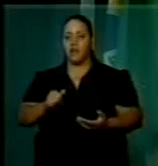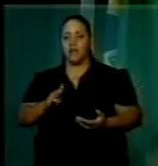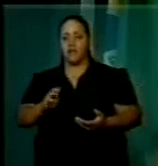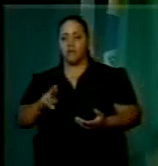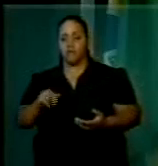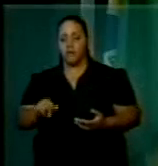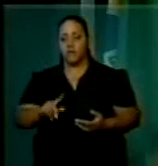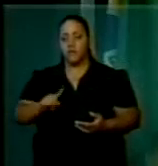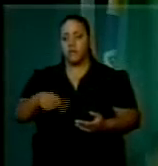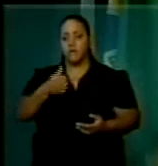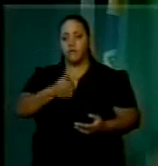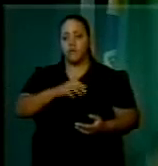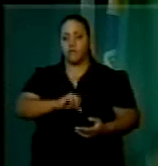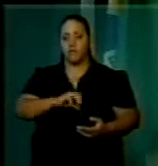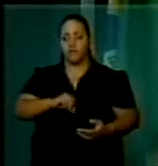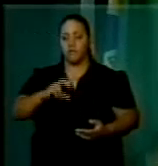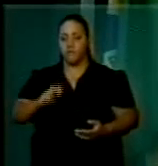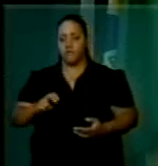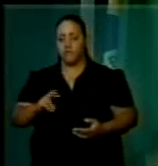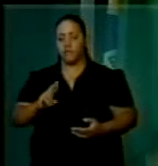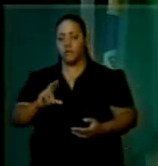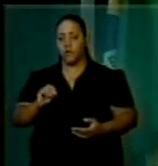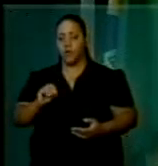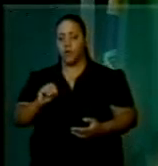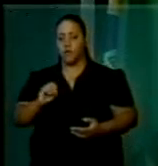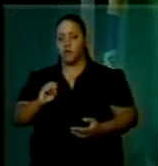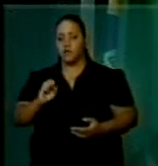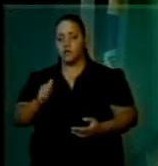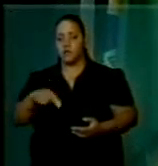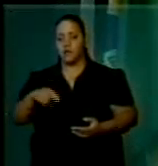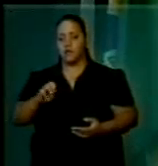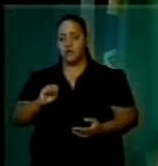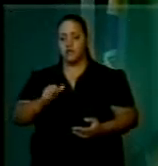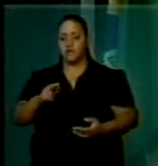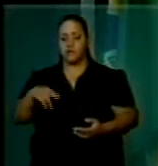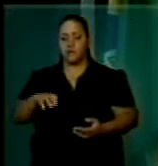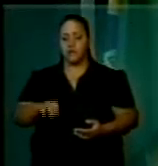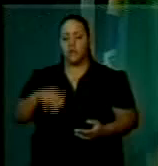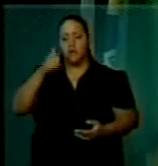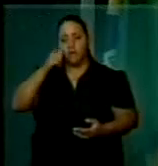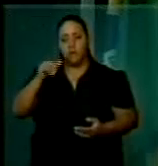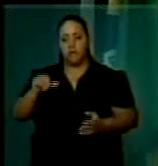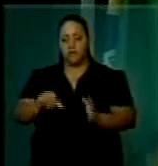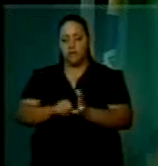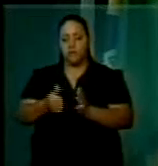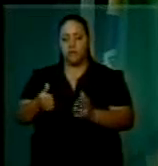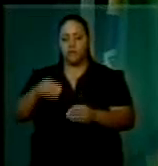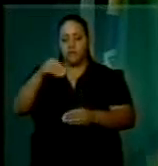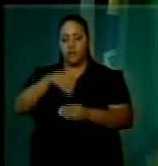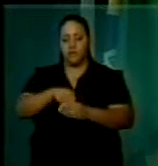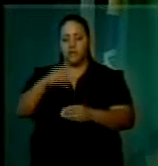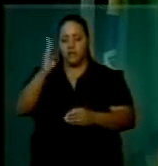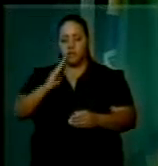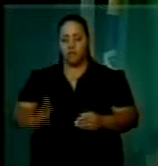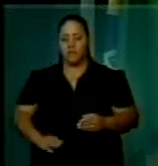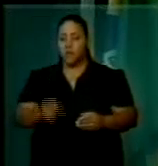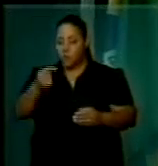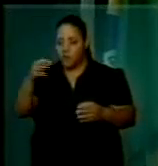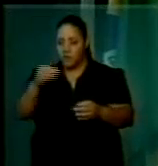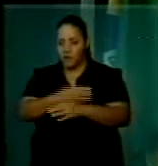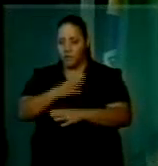Em 1995, Rosiane Sarney tornou-se a primeira governadora eleita do Brasil. Para encerrar, senhor presidente, para